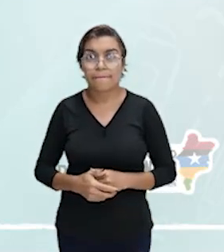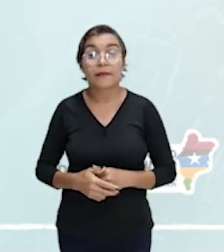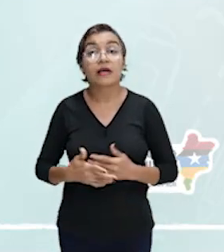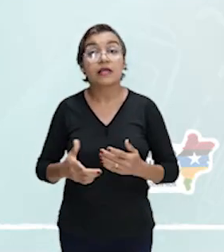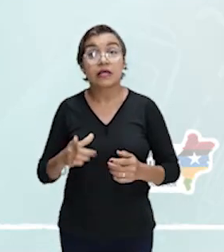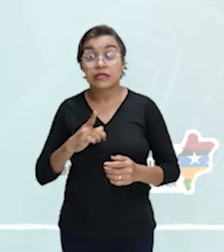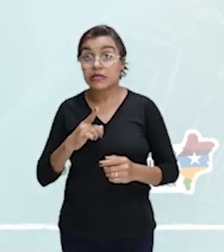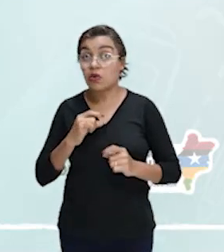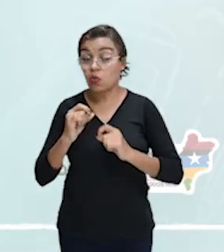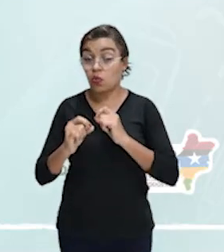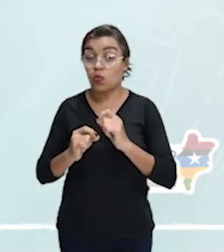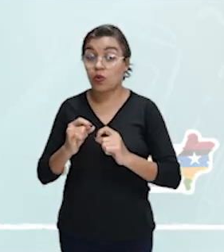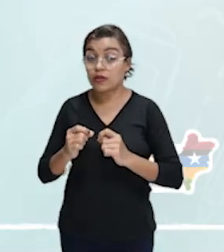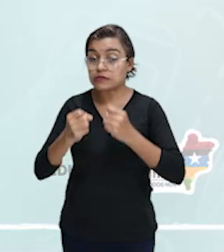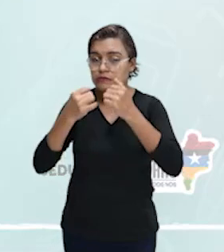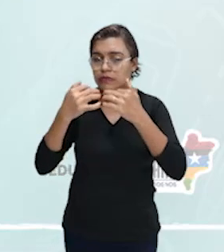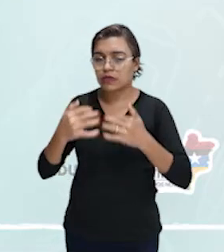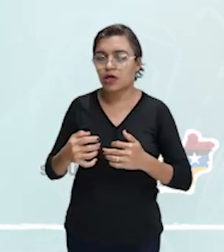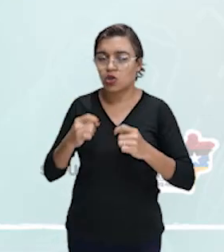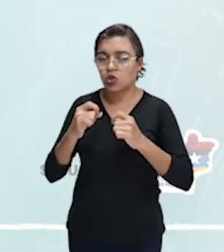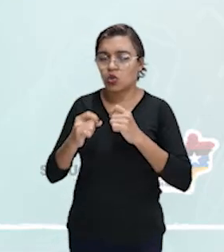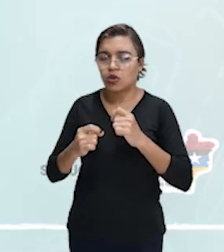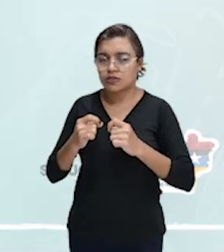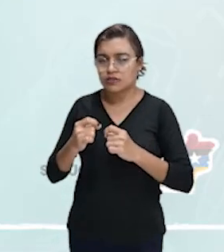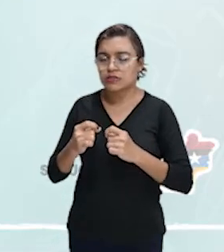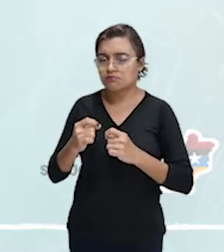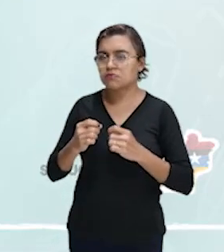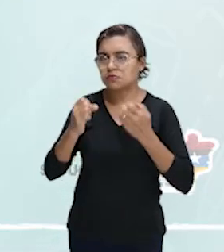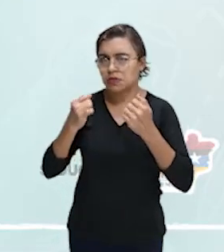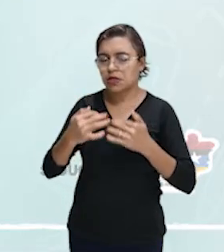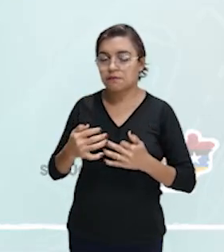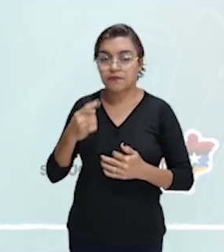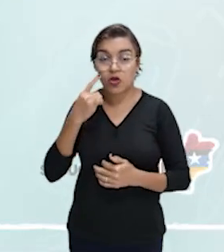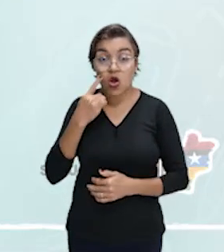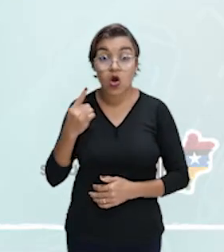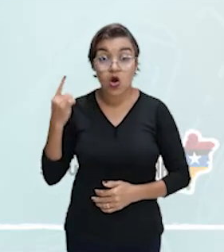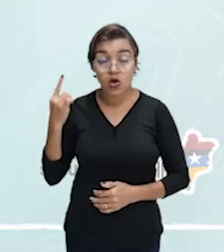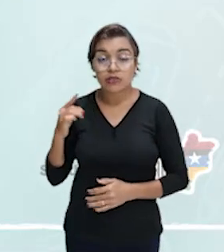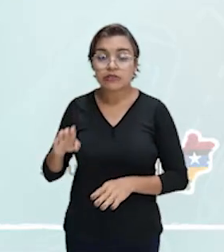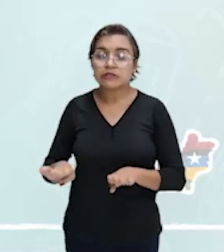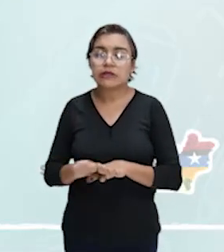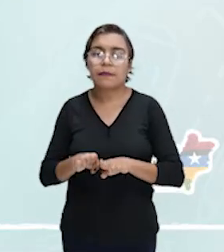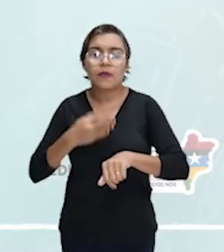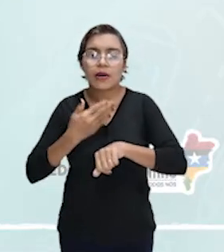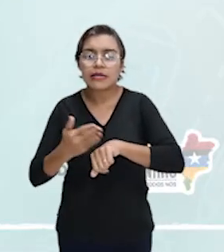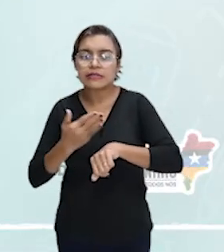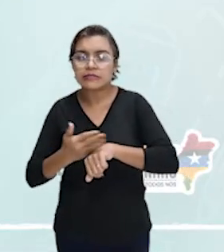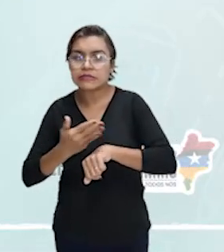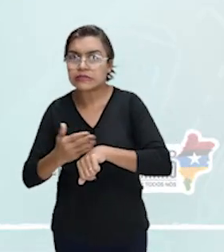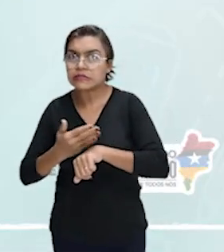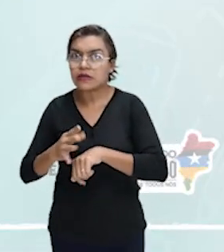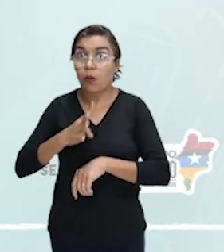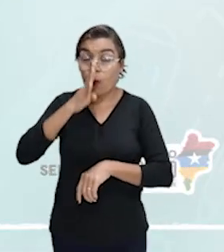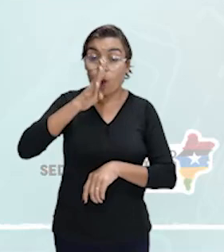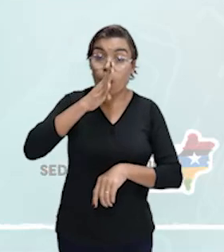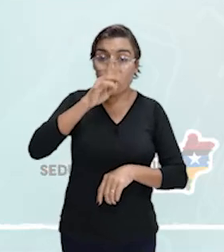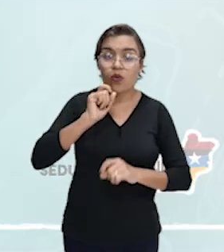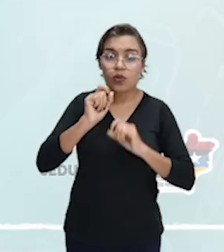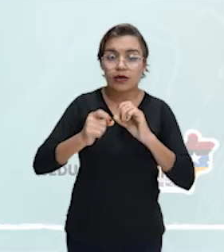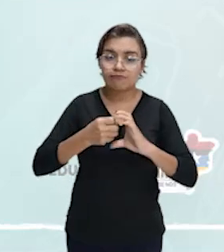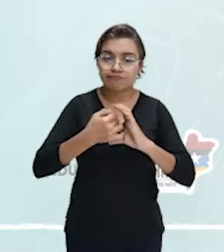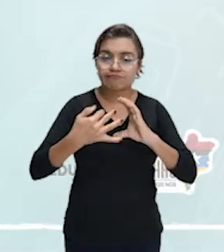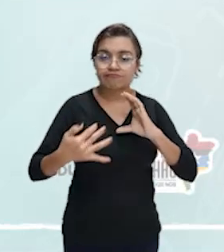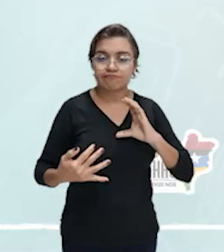contínuo, respeitando aquele princípio da continuidade que eu falei para vocês. E o excesso de treinamento faz o quê? Caracteriza-se